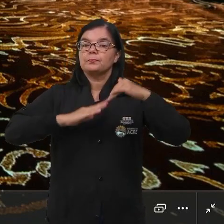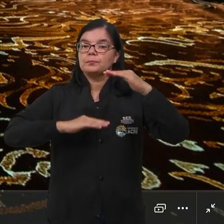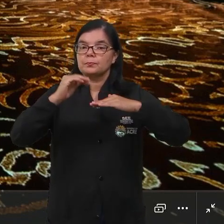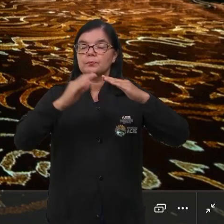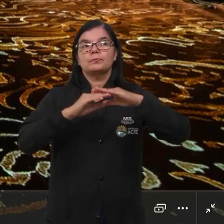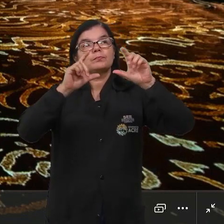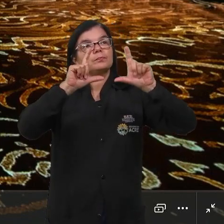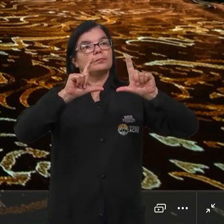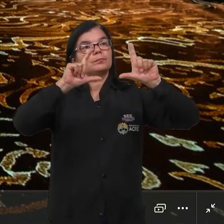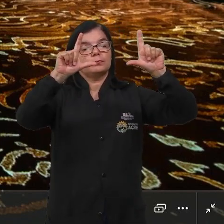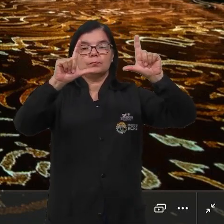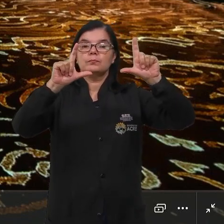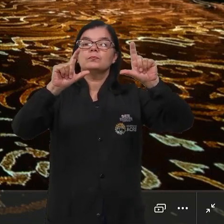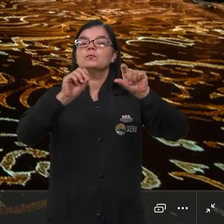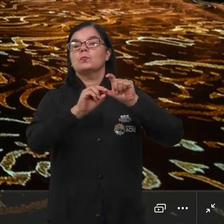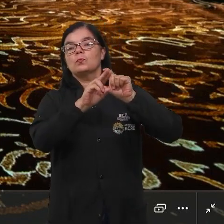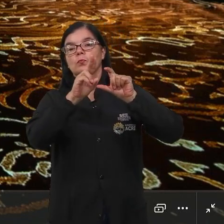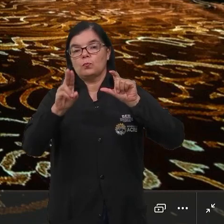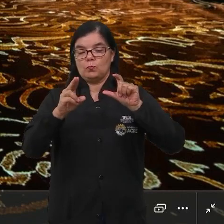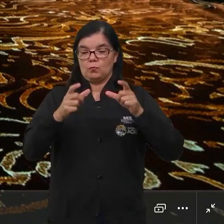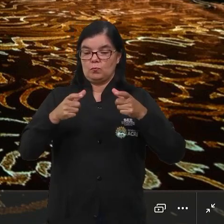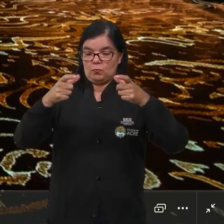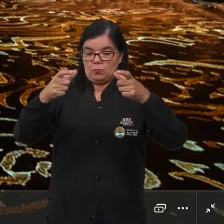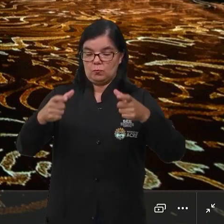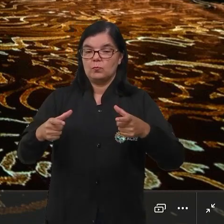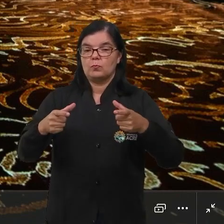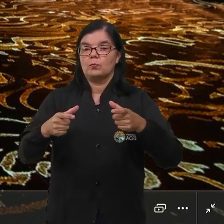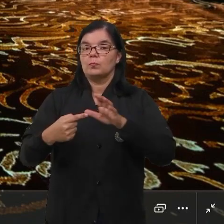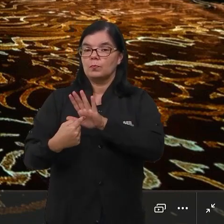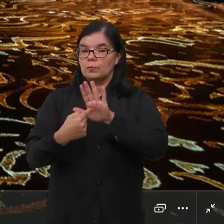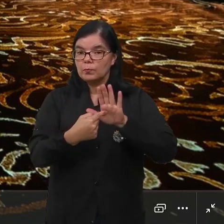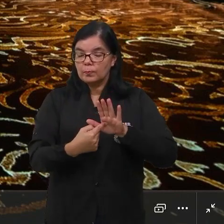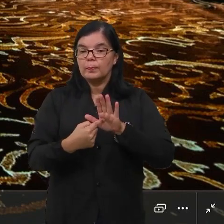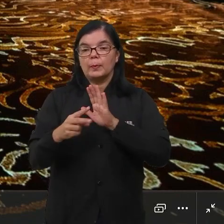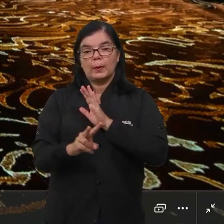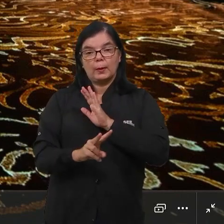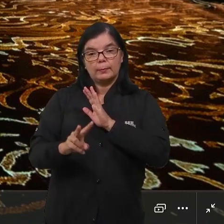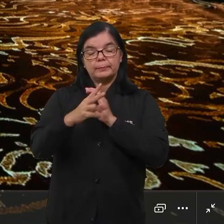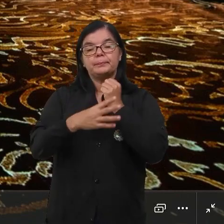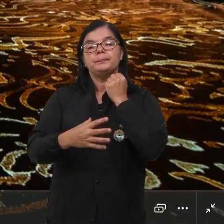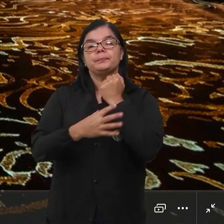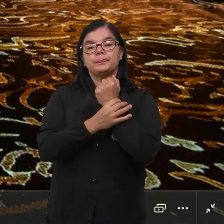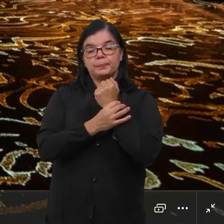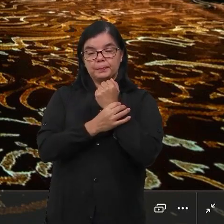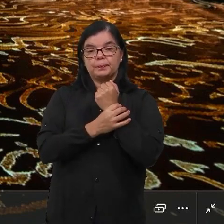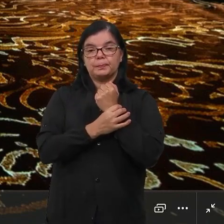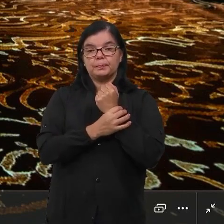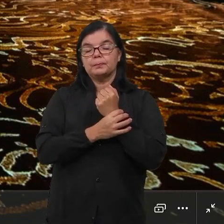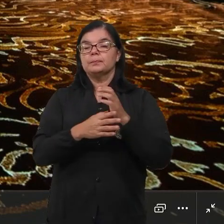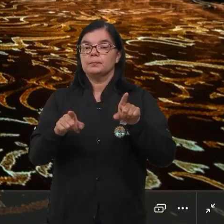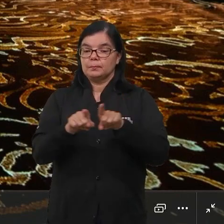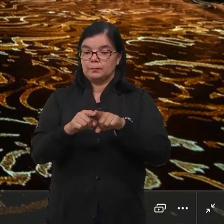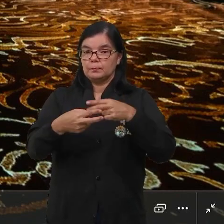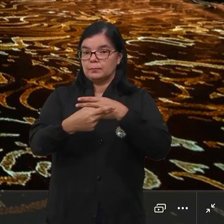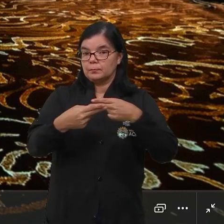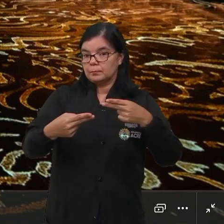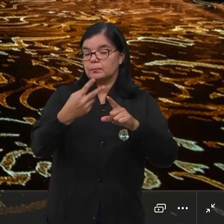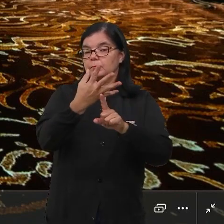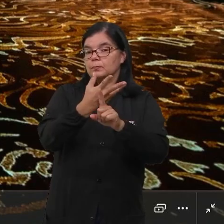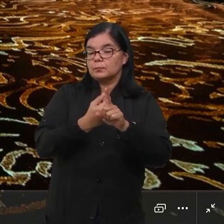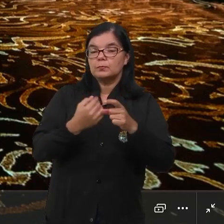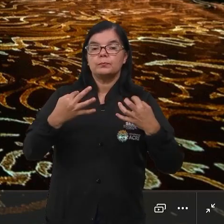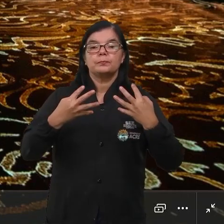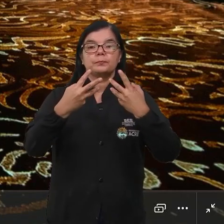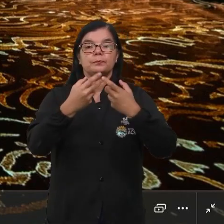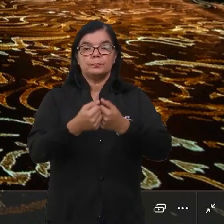pendurar, montar ou posicionar obras, a avaliação de segurança e integridade física das peças. Então,